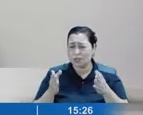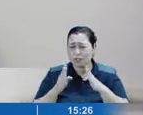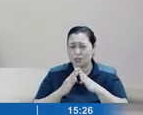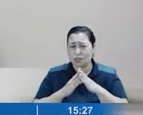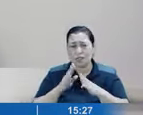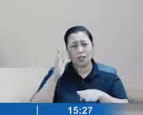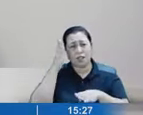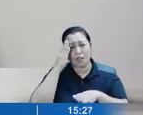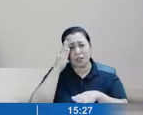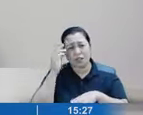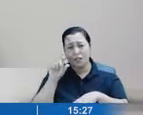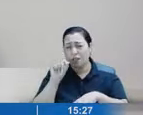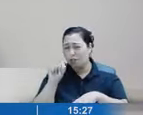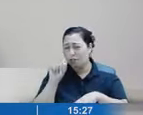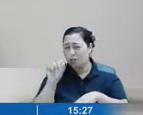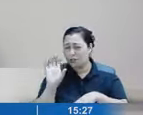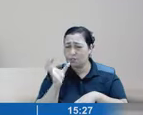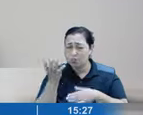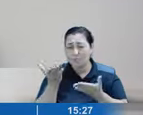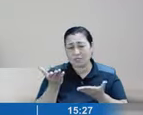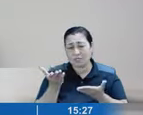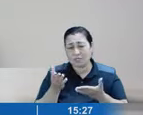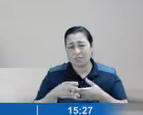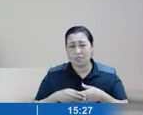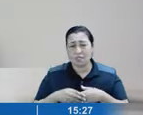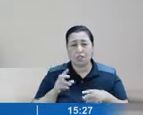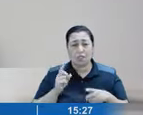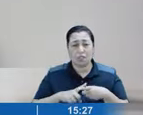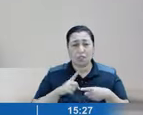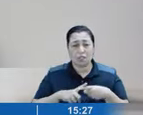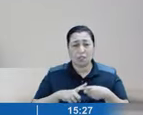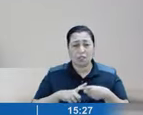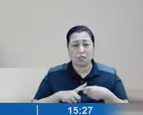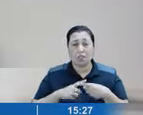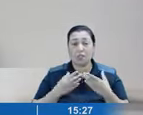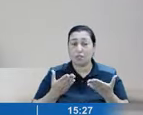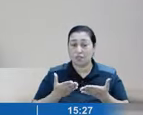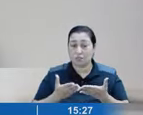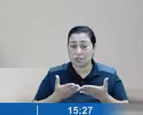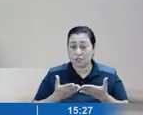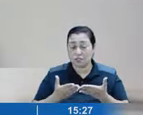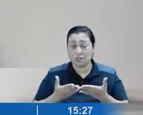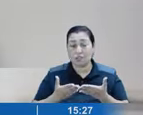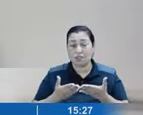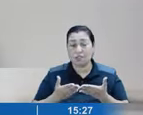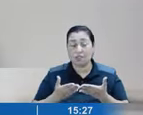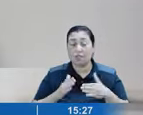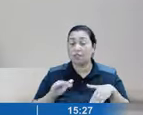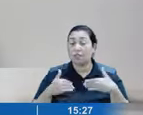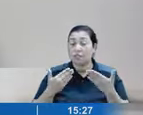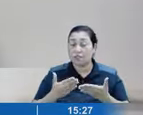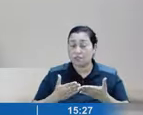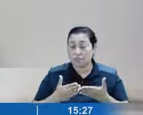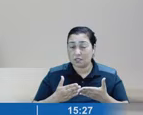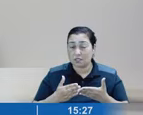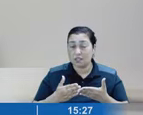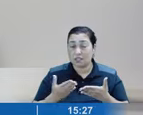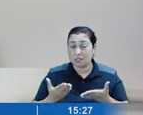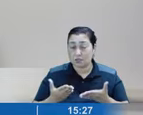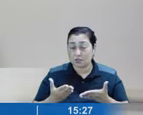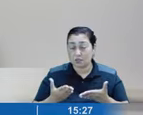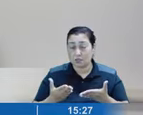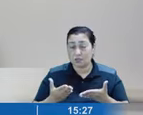ele não sabia o que tinha acontecido, e ele é anestesista, era anestesista. Então, a sedação realmente, às